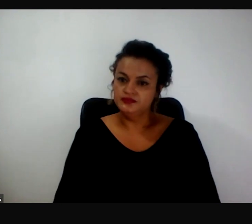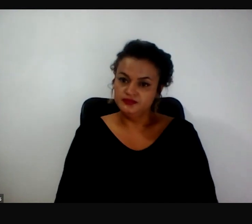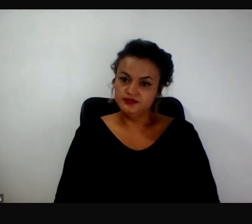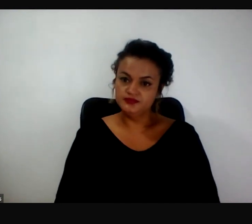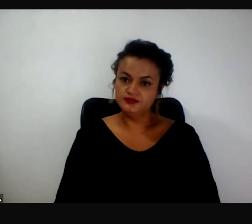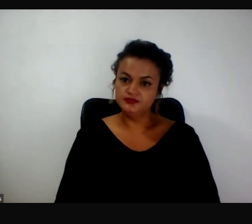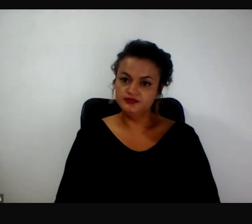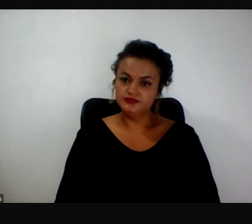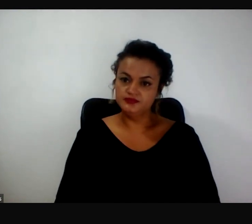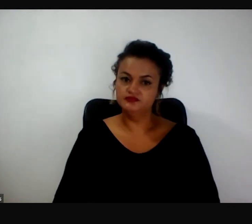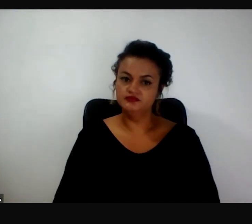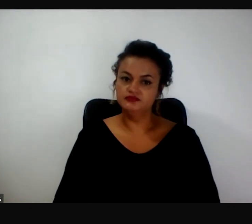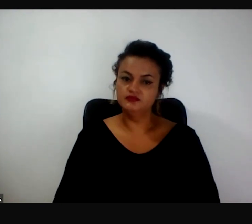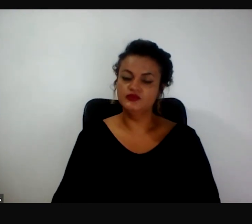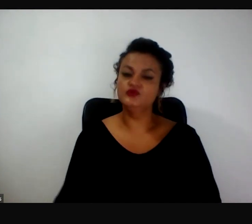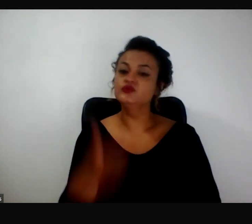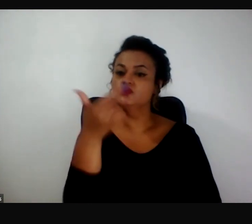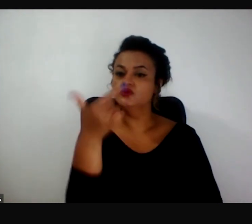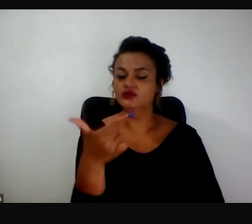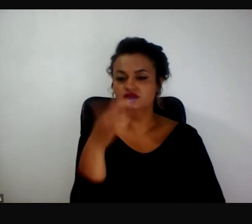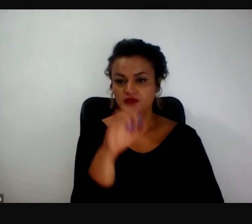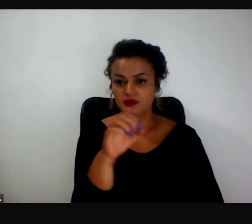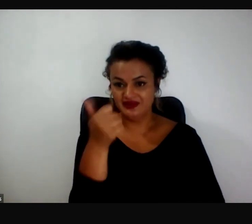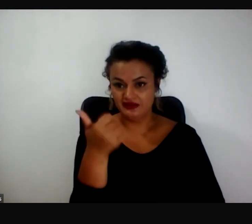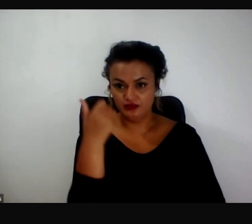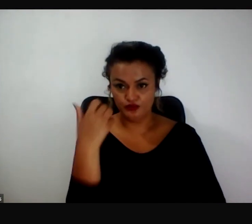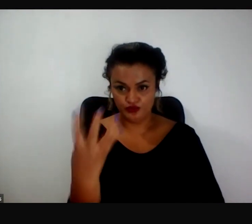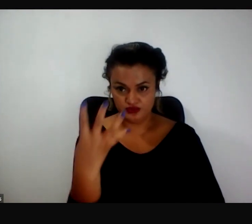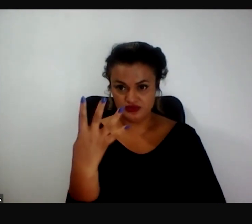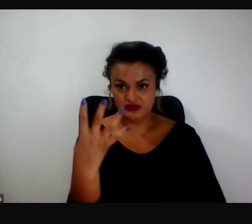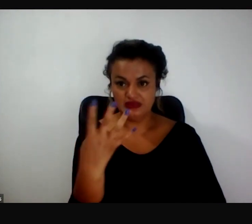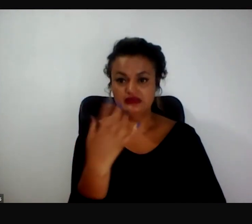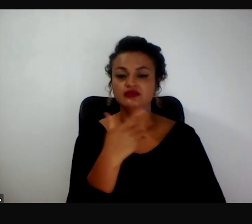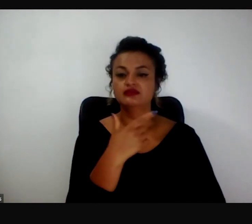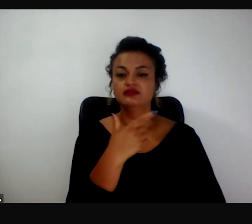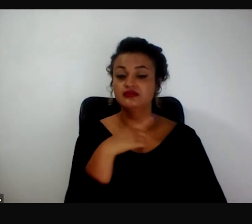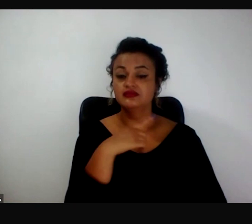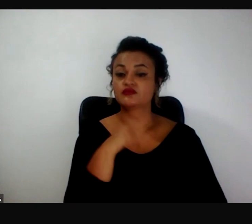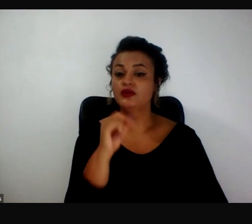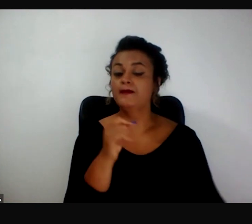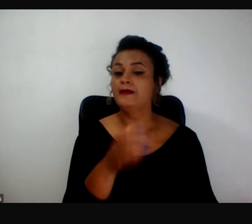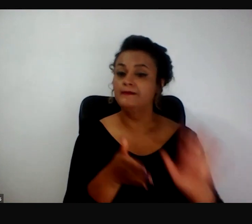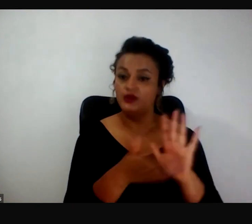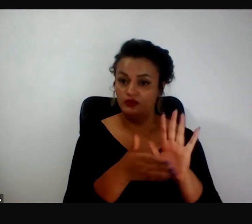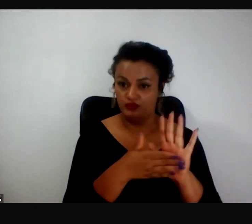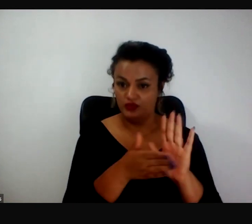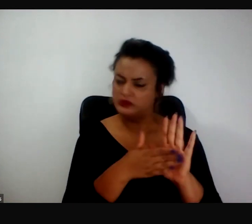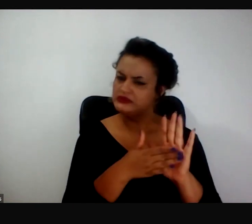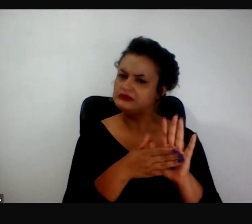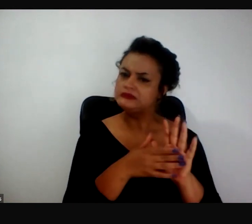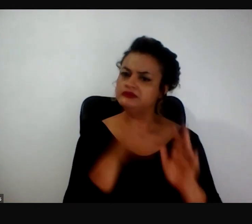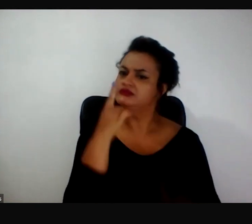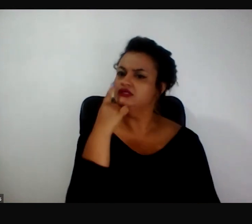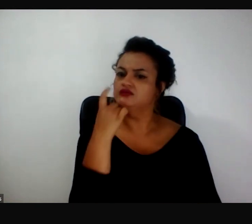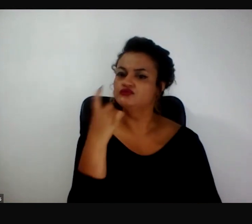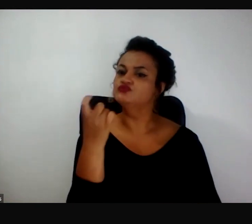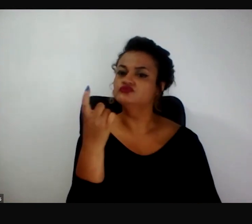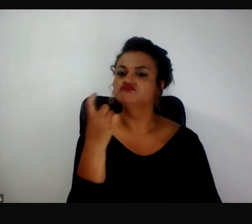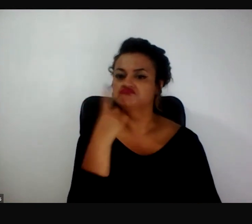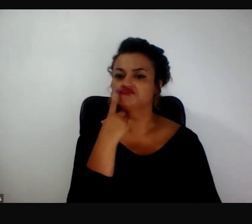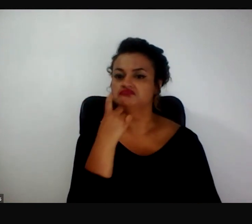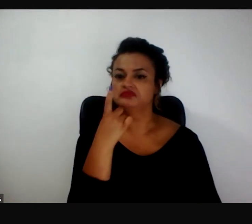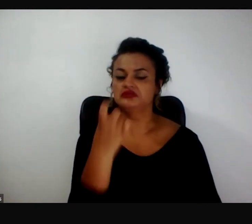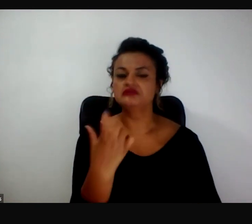No 2014, tivemos uma proposta bem interessante de